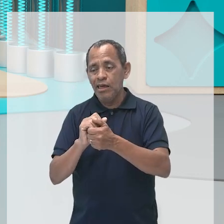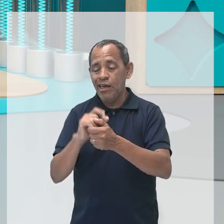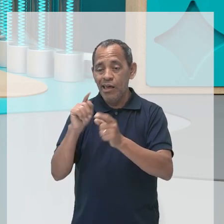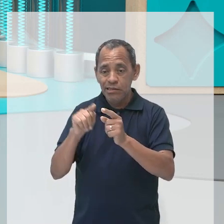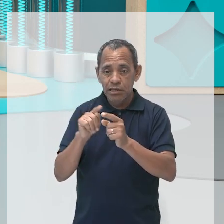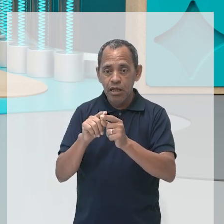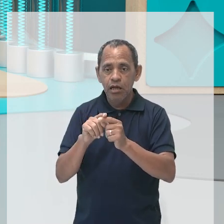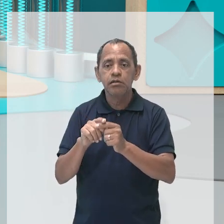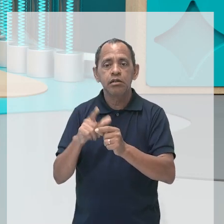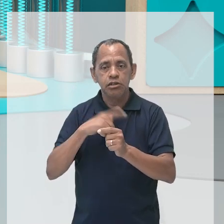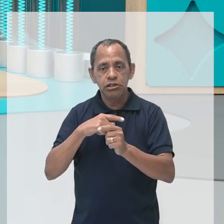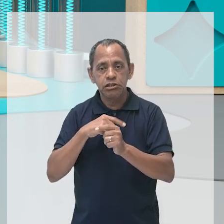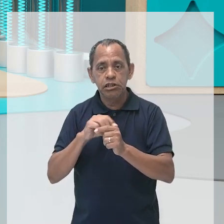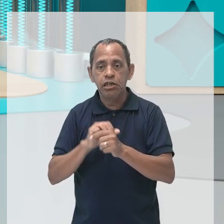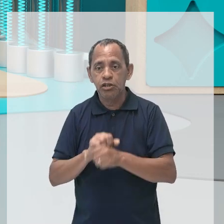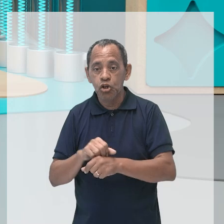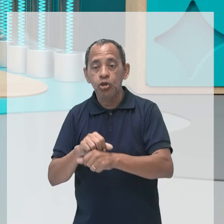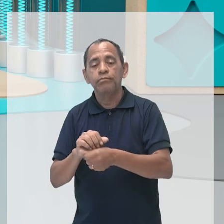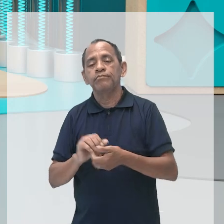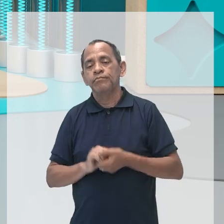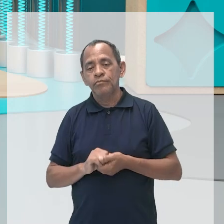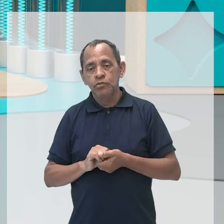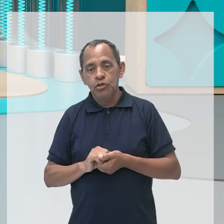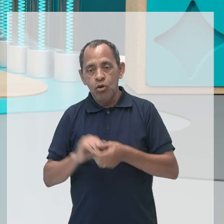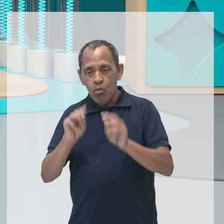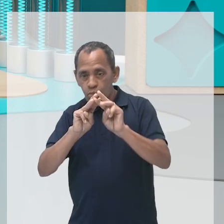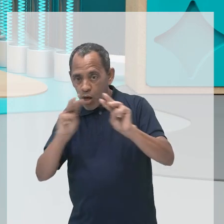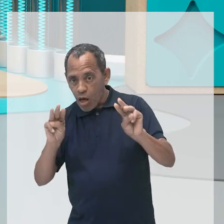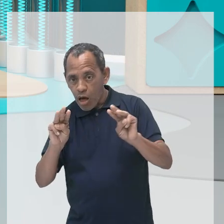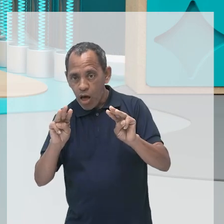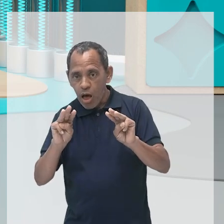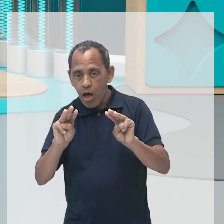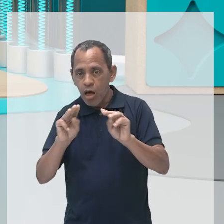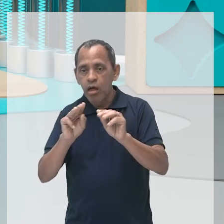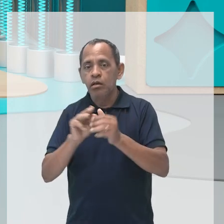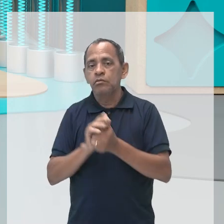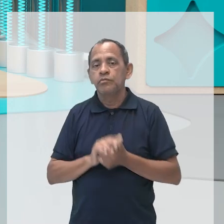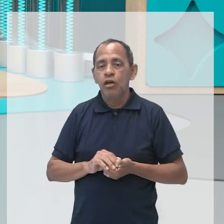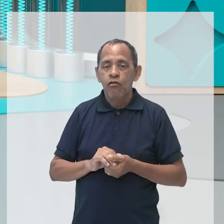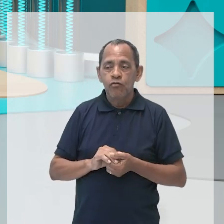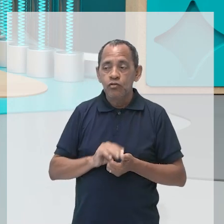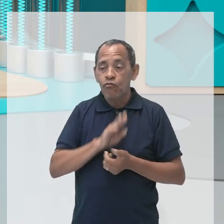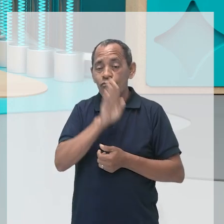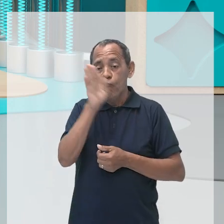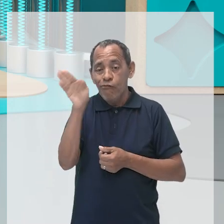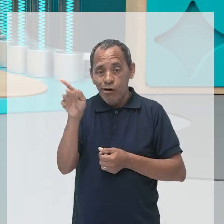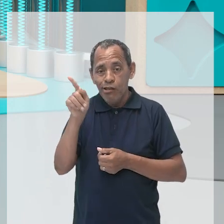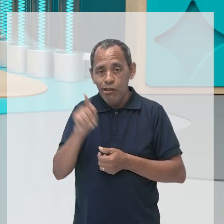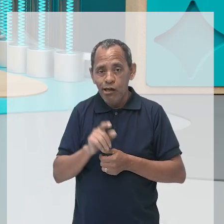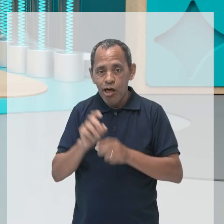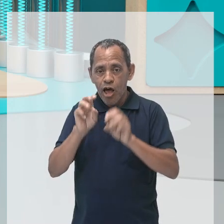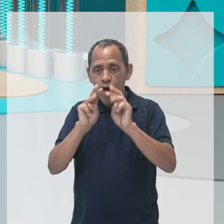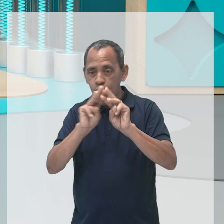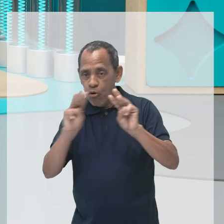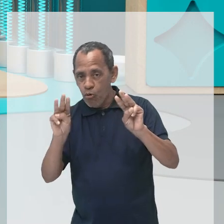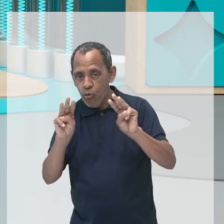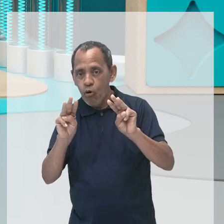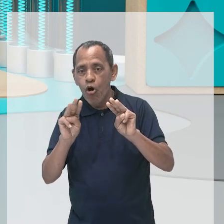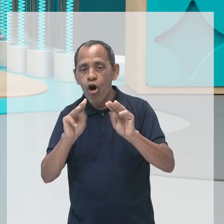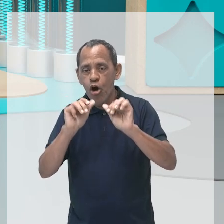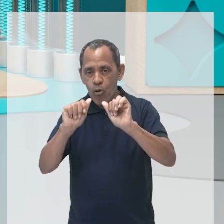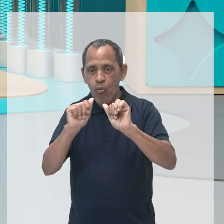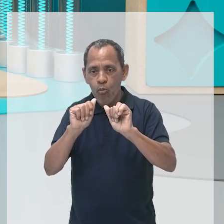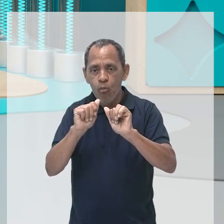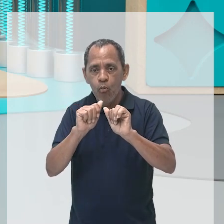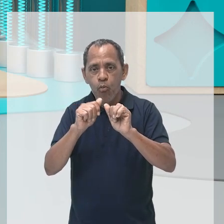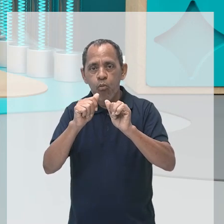imagem, você é direcionado para outro site, para um meio virtual, em que você pode